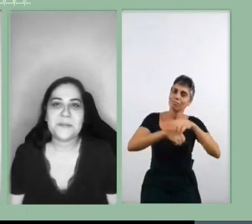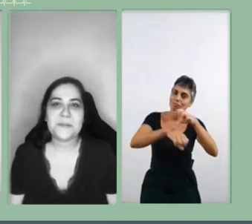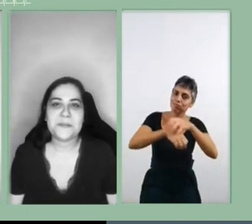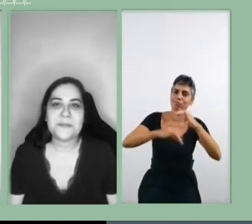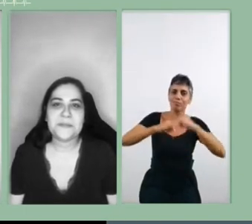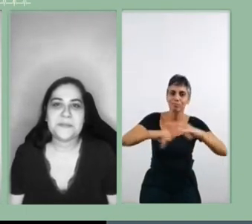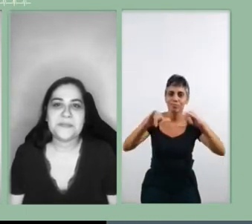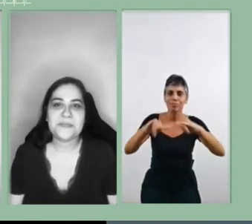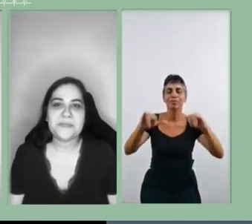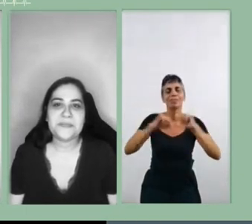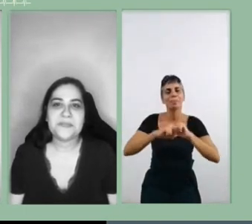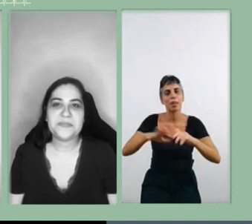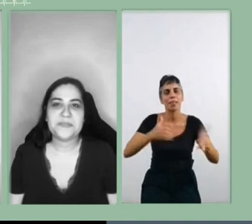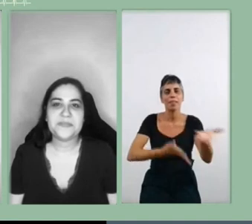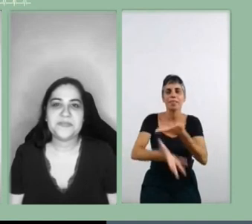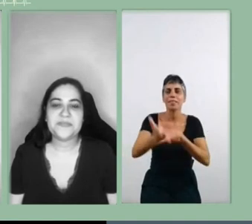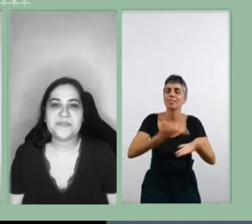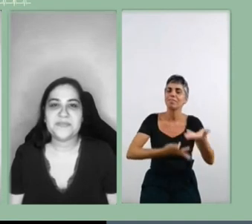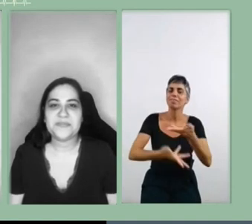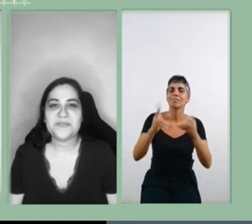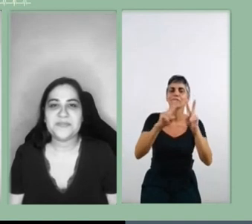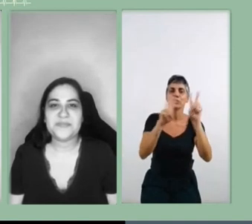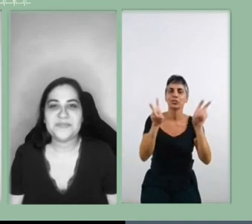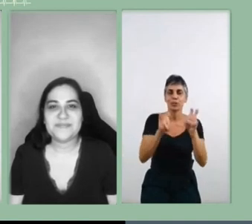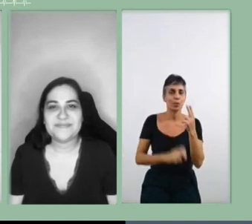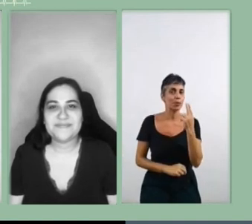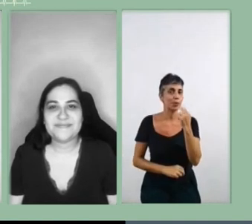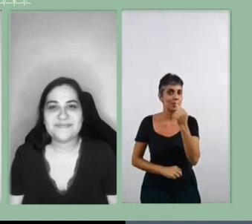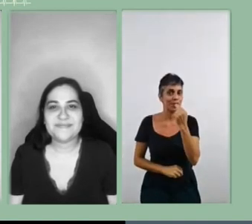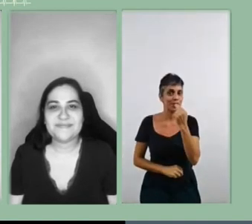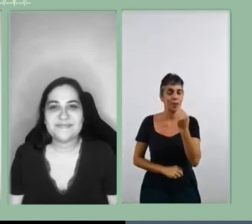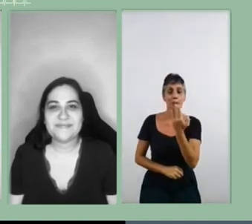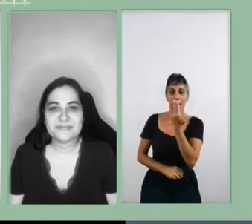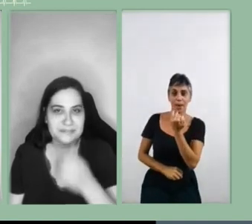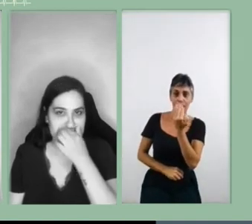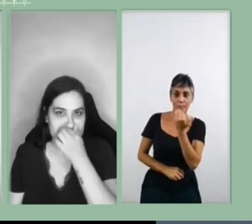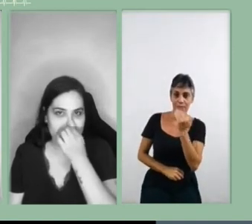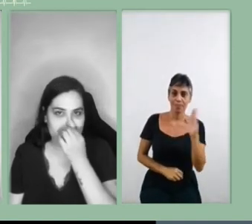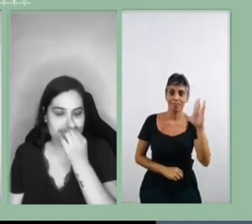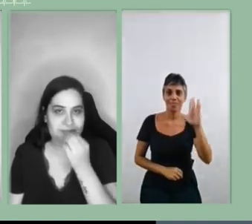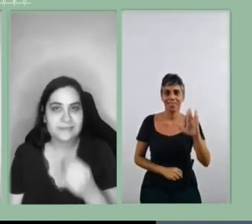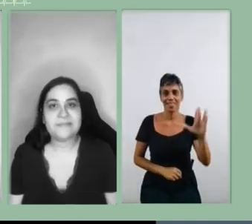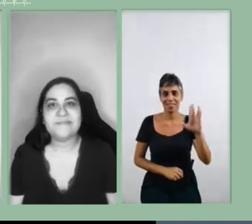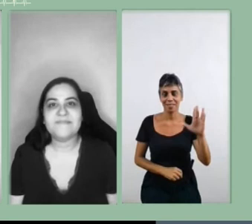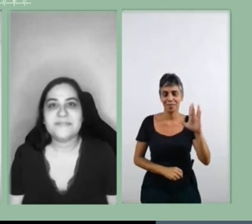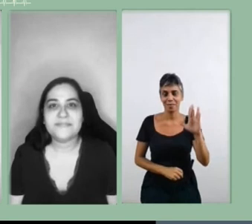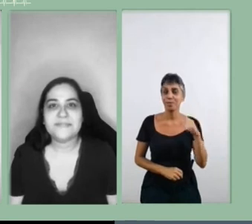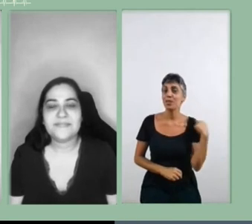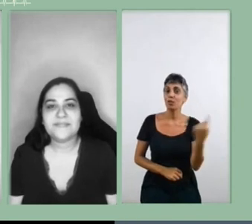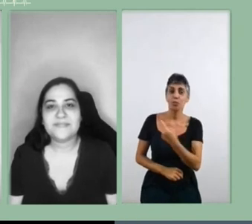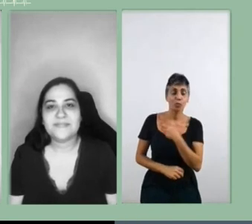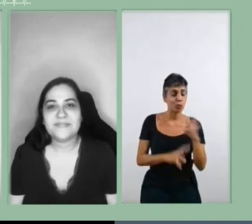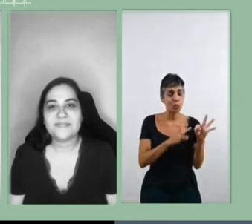compartilhar mais sobre nutrição e alimentação canábica para que todo mundo junto faça